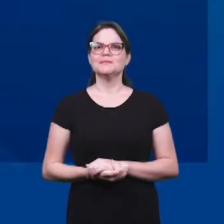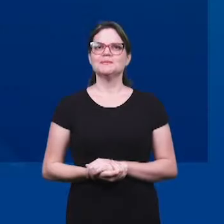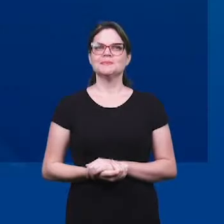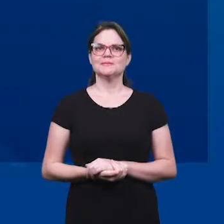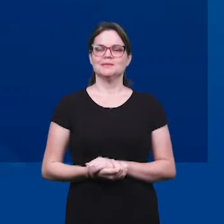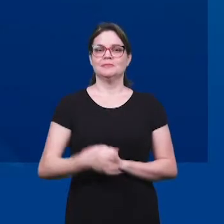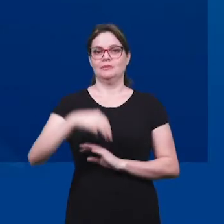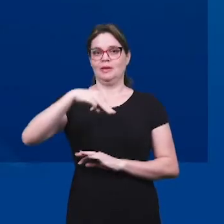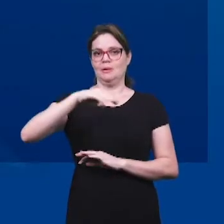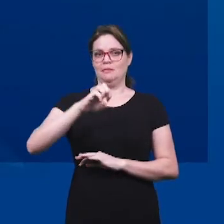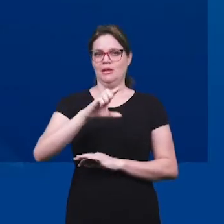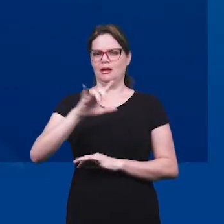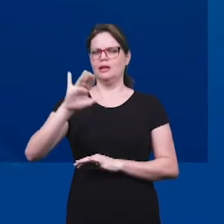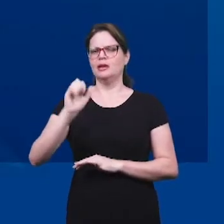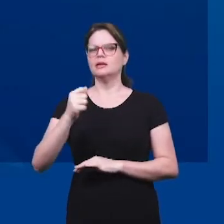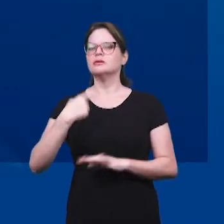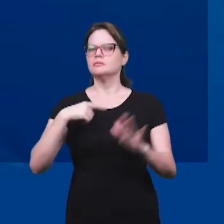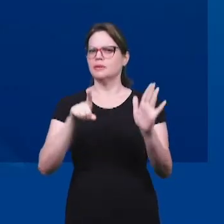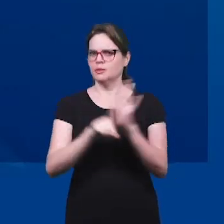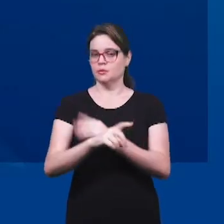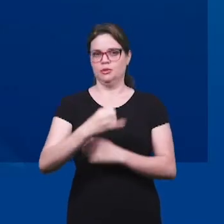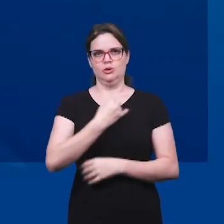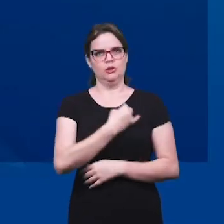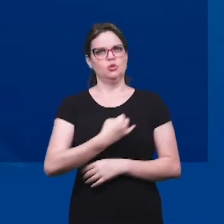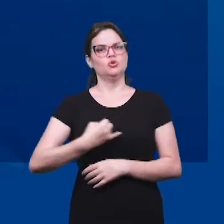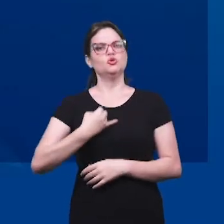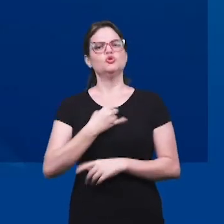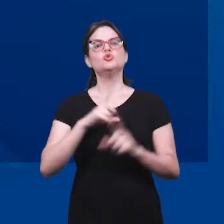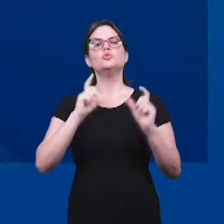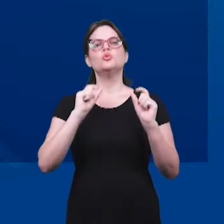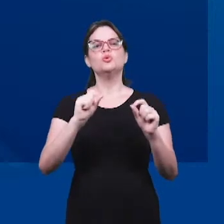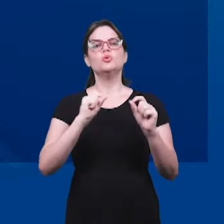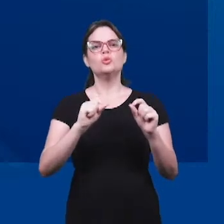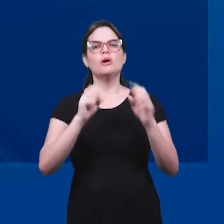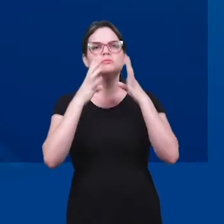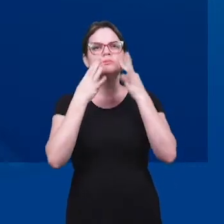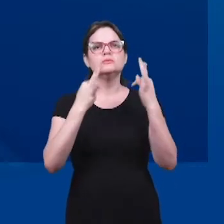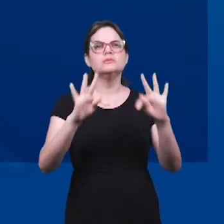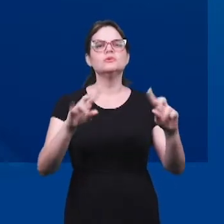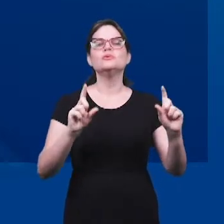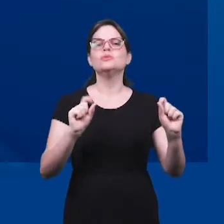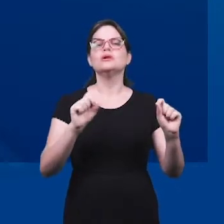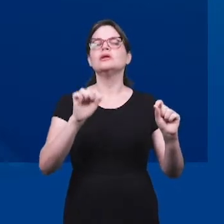lá. Melissa, João testificou da palavra de